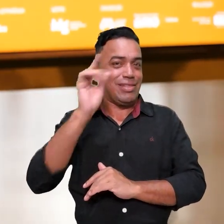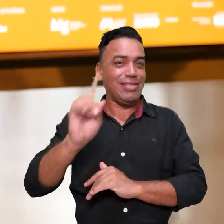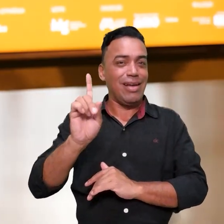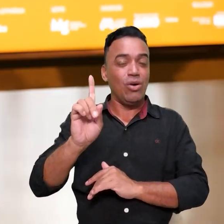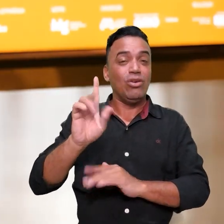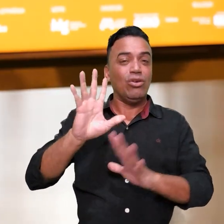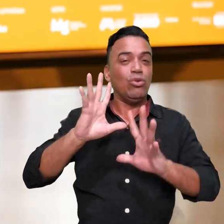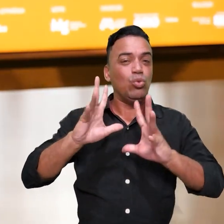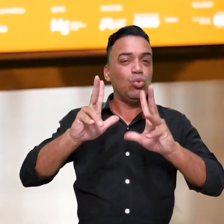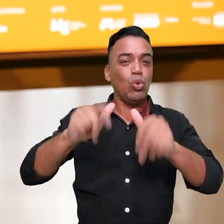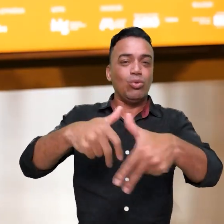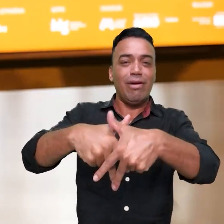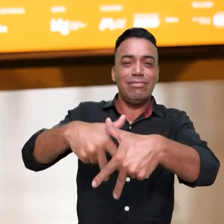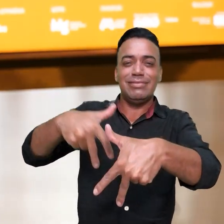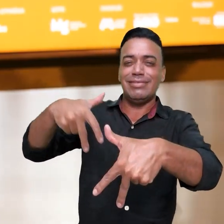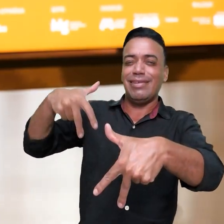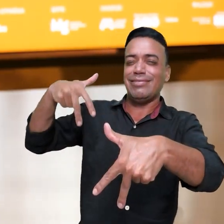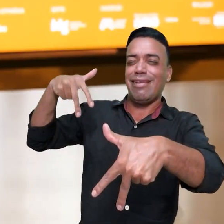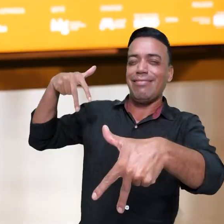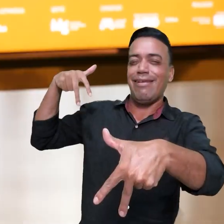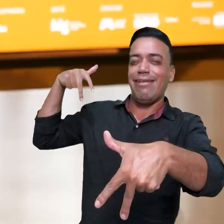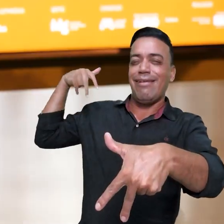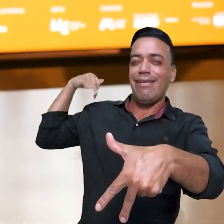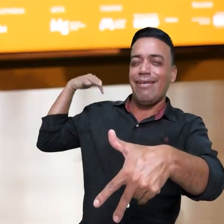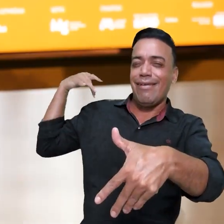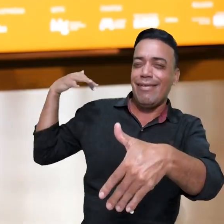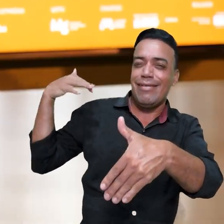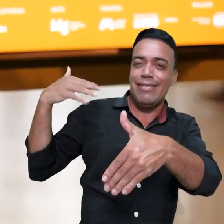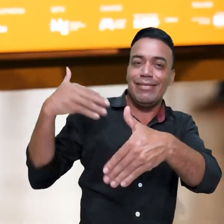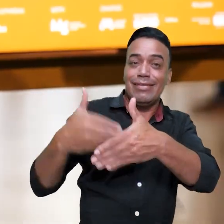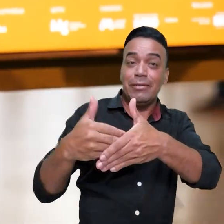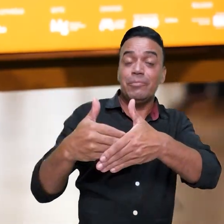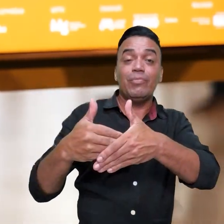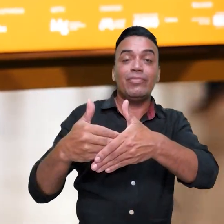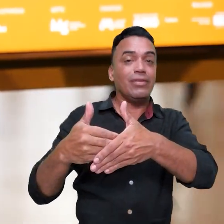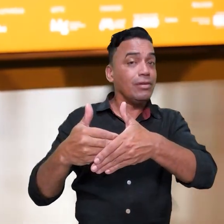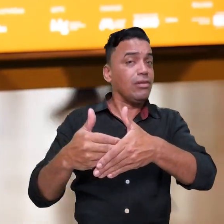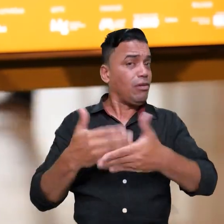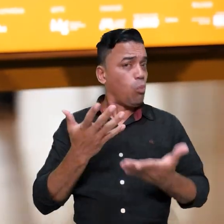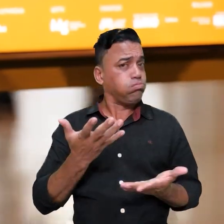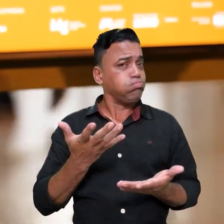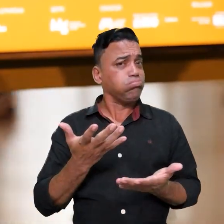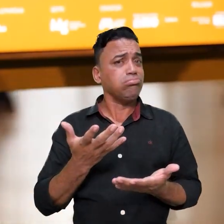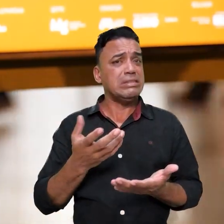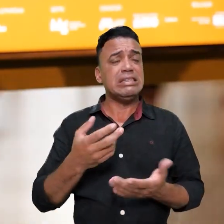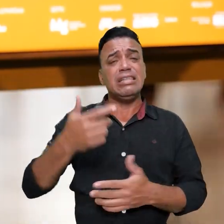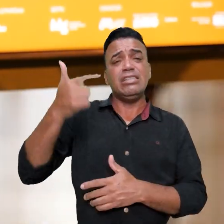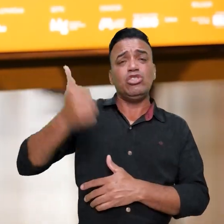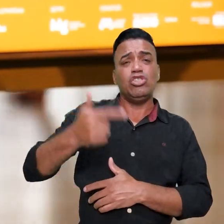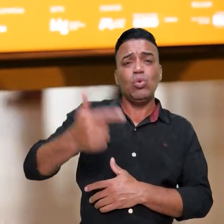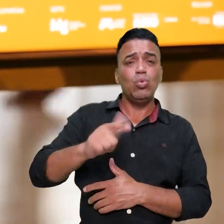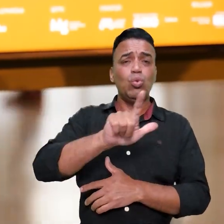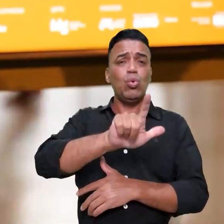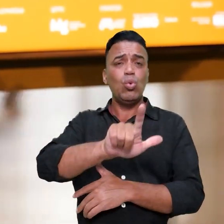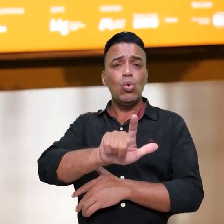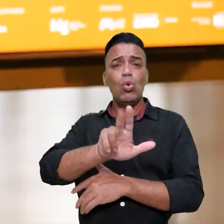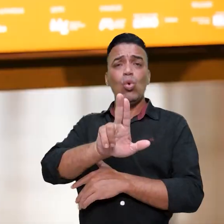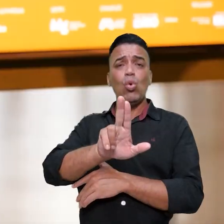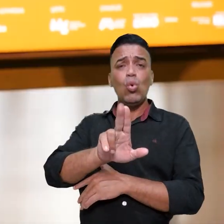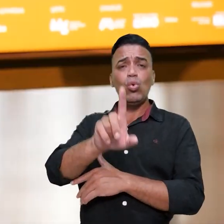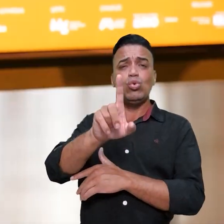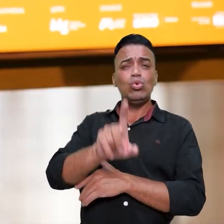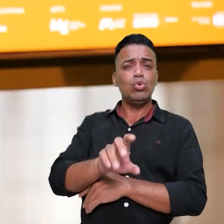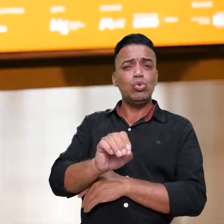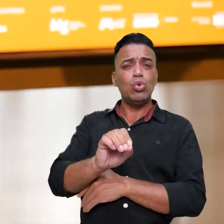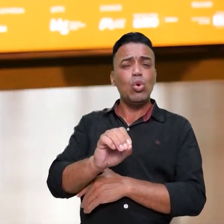uma ancestralidade, né, para se dar, eu considero realmente um segundo luxo, esse